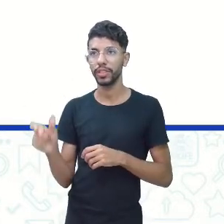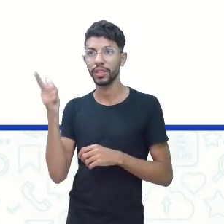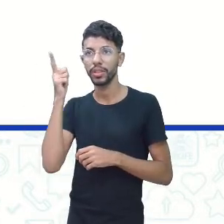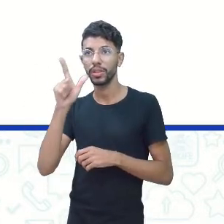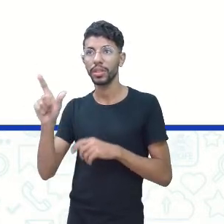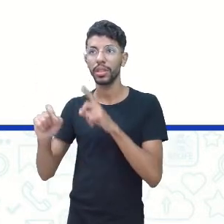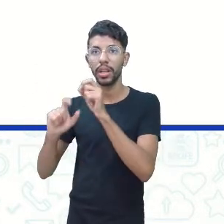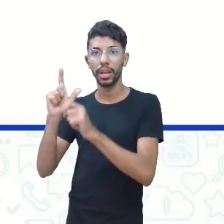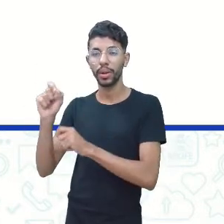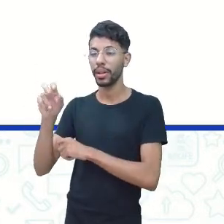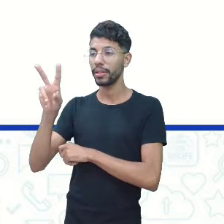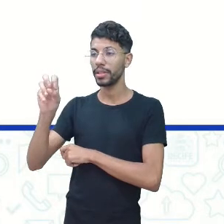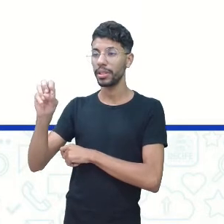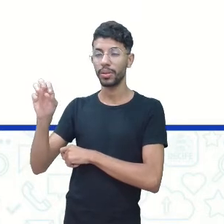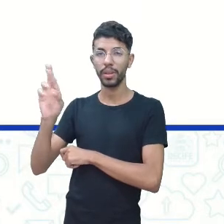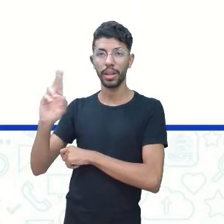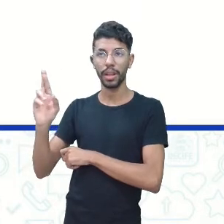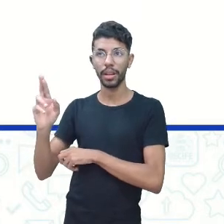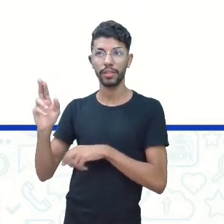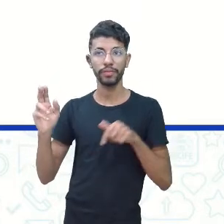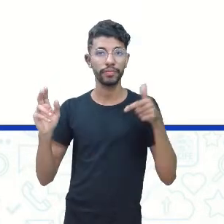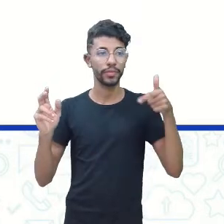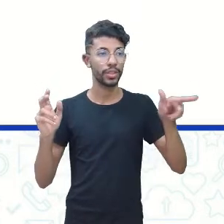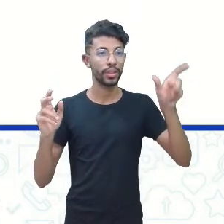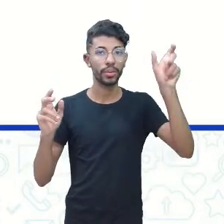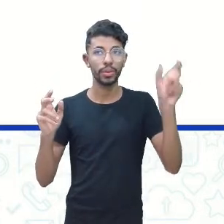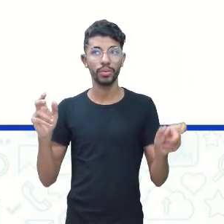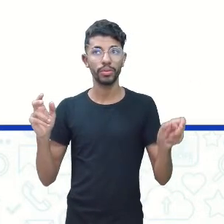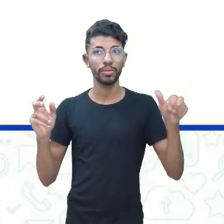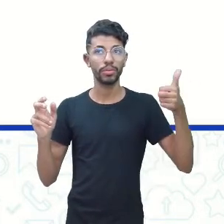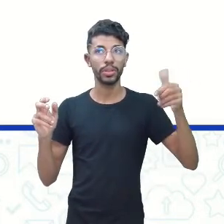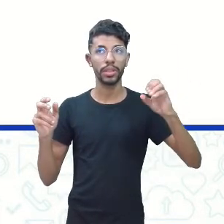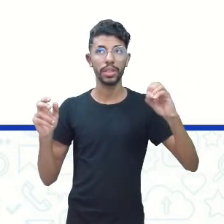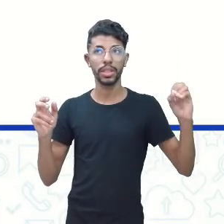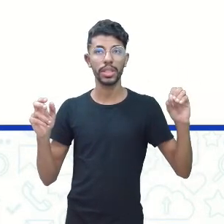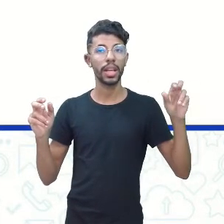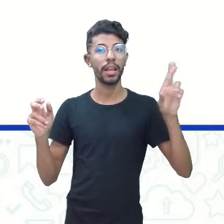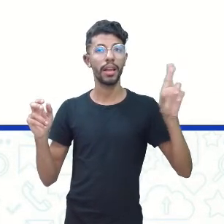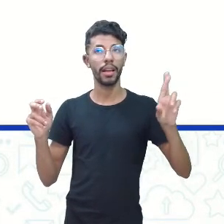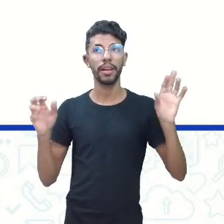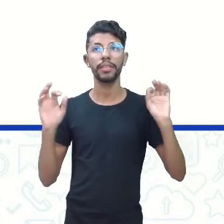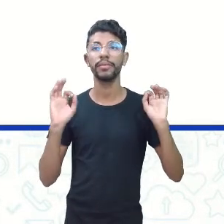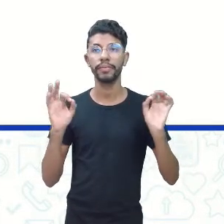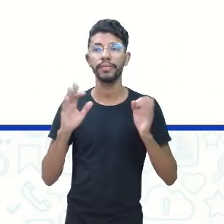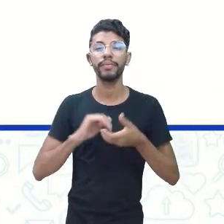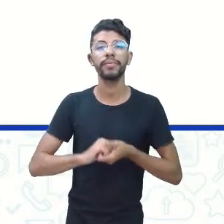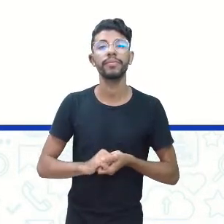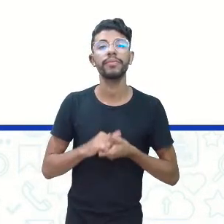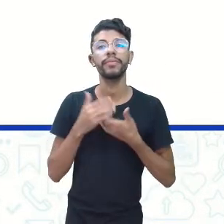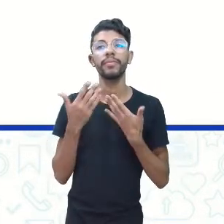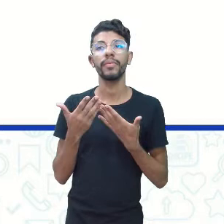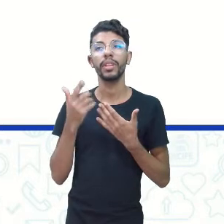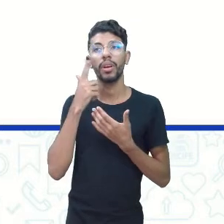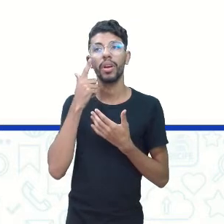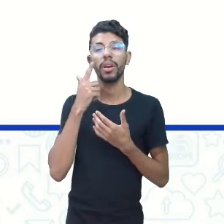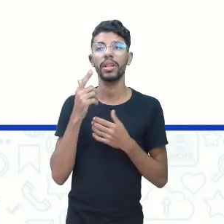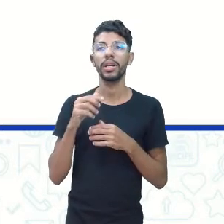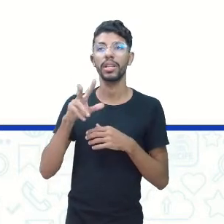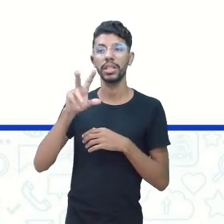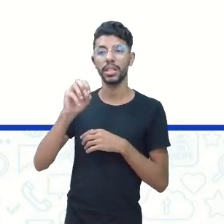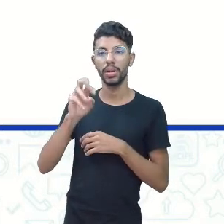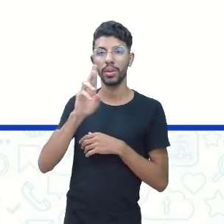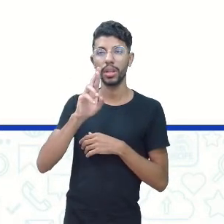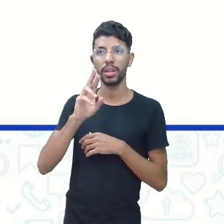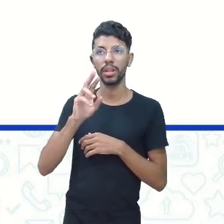divisão, né, R$50 e outro vai ganhar R$100, tá? R$50 foi dividido em